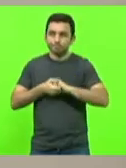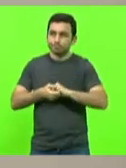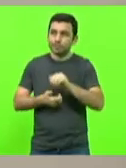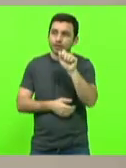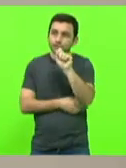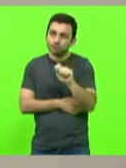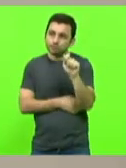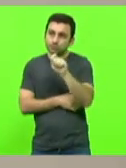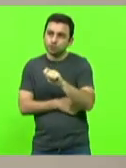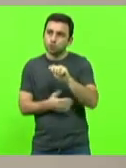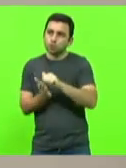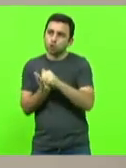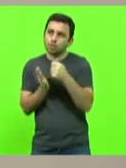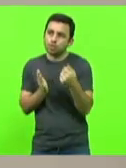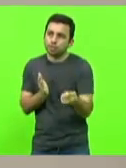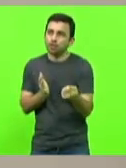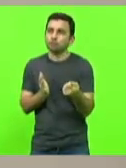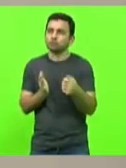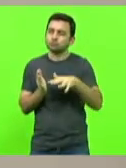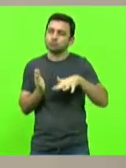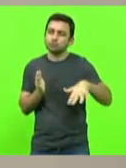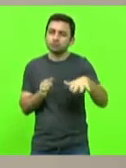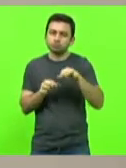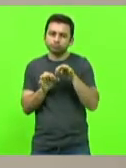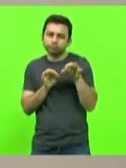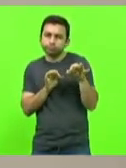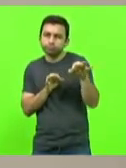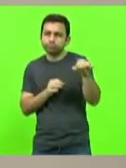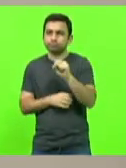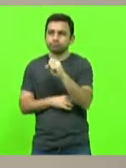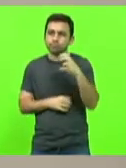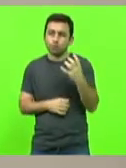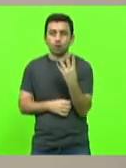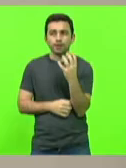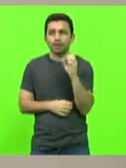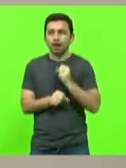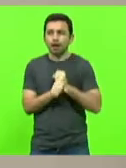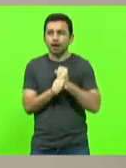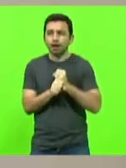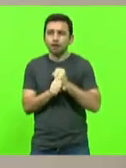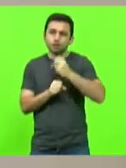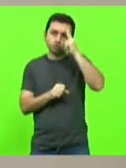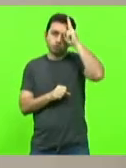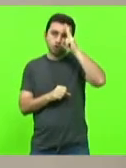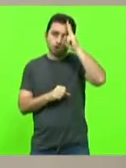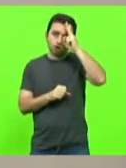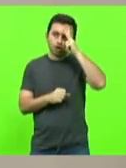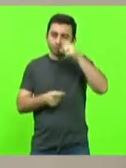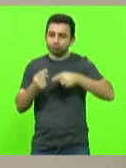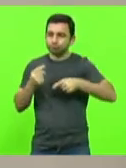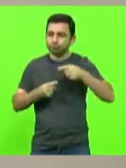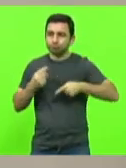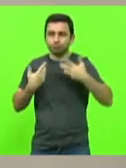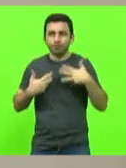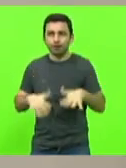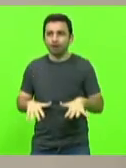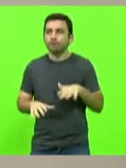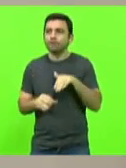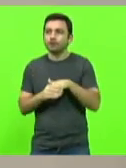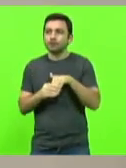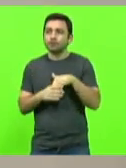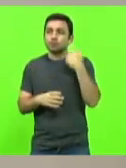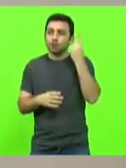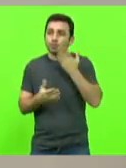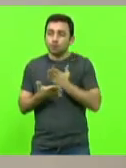Jornais do Interior de Santa Catarina pelos seus 40 anos de história. Em discussão. Não havendo quem queira discutir, em votação. Deputados que